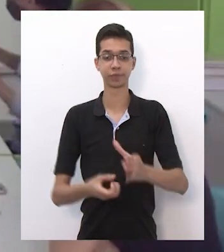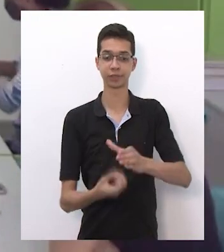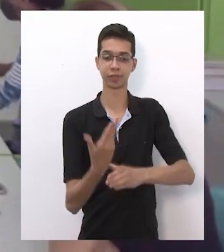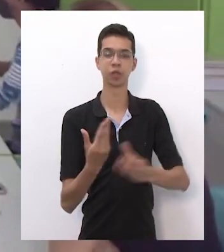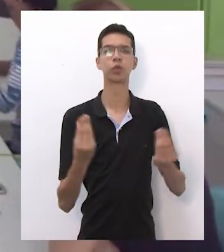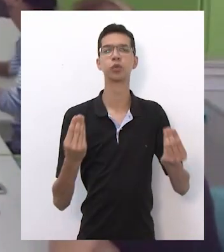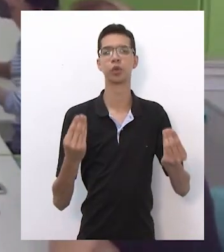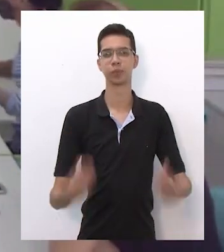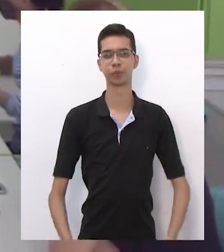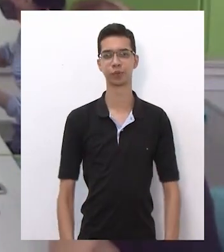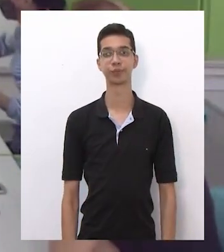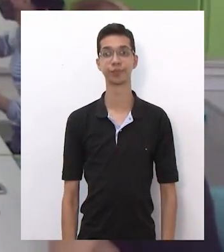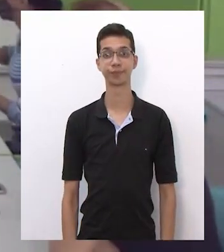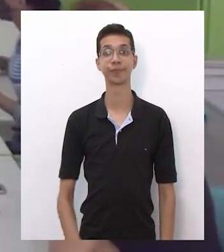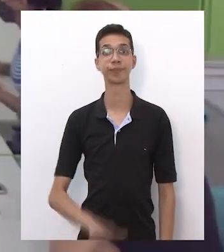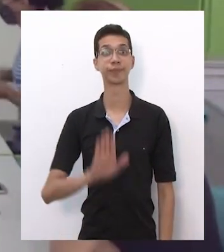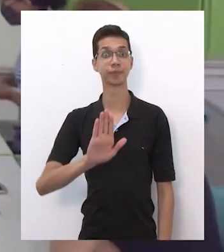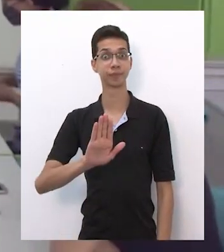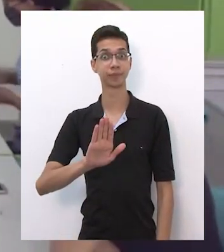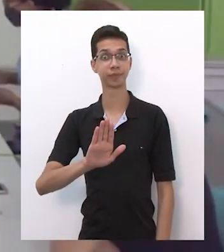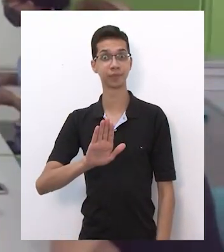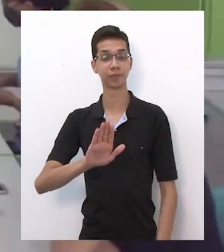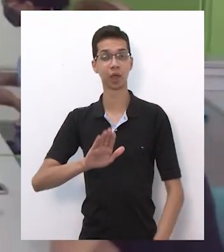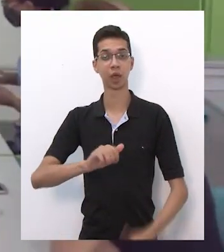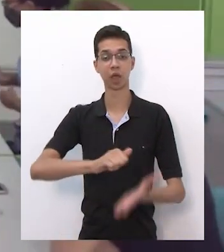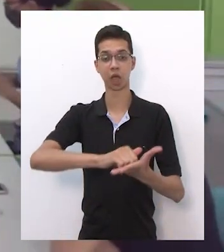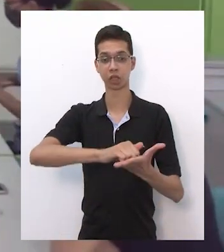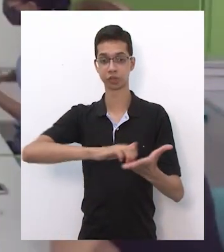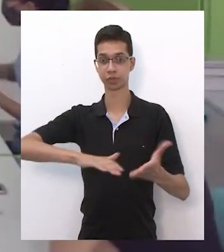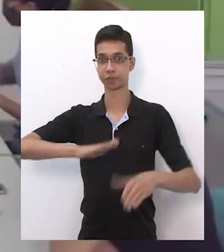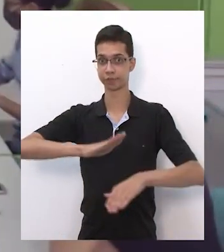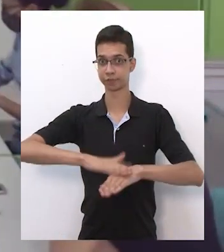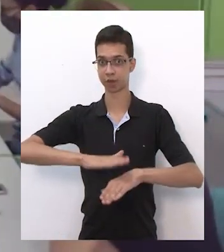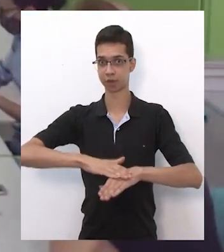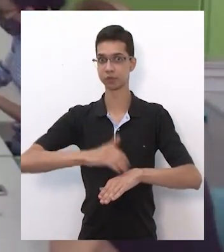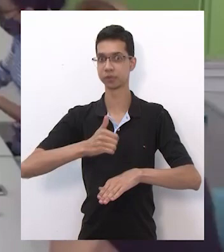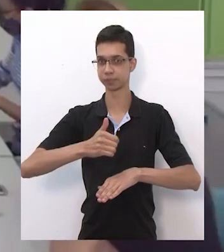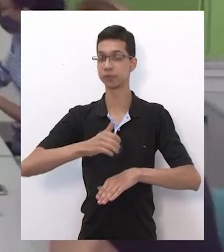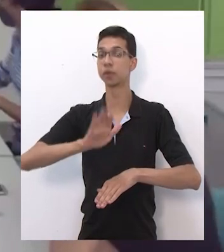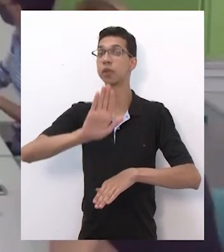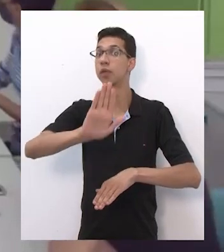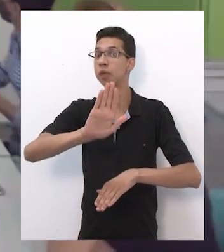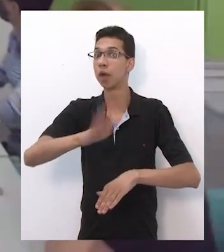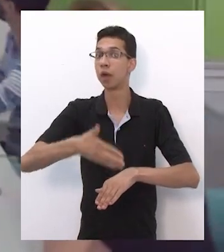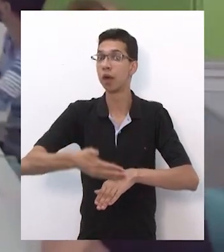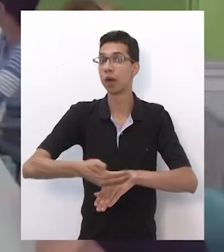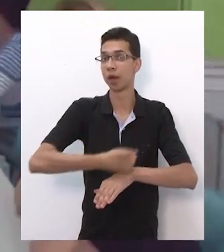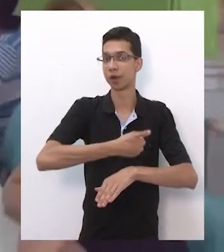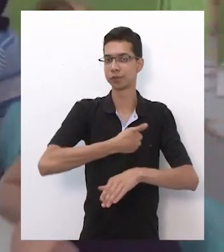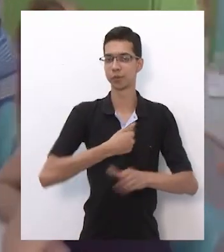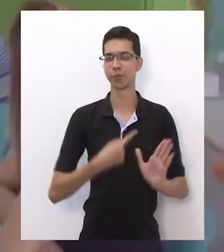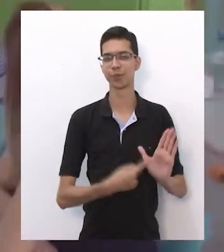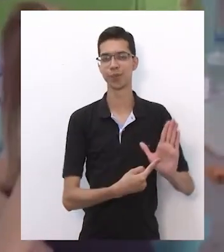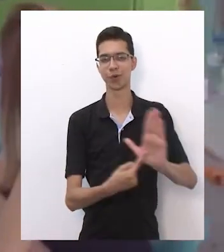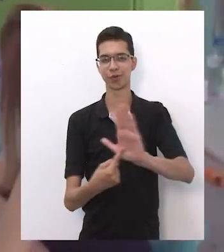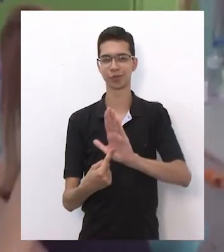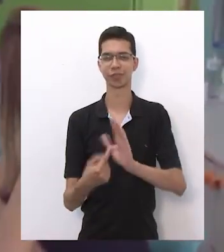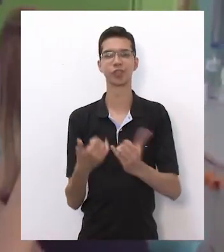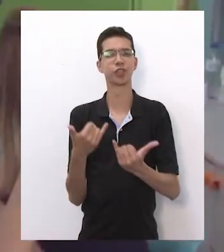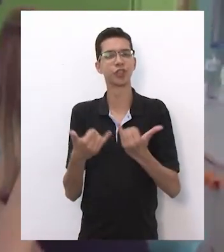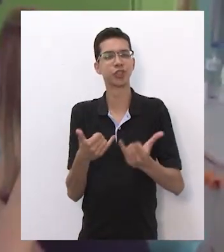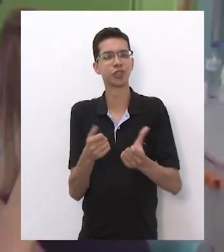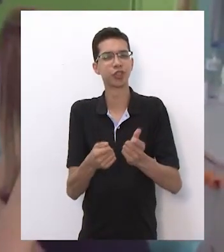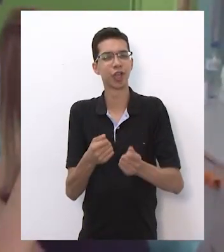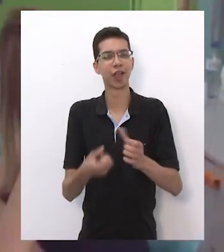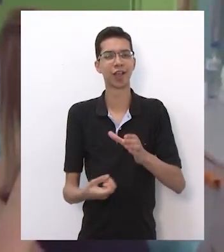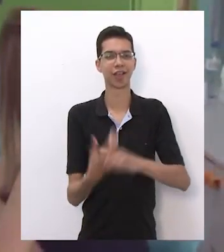criados. E antes da gente fazer uma atividade, eu quero mostrar para vocês um jogo que nós criamos